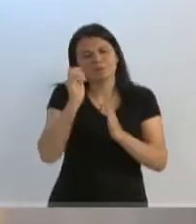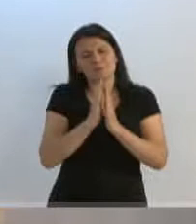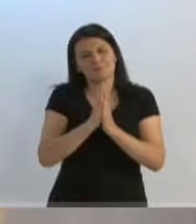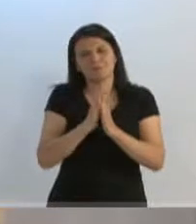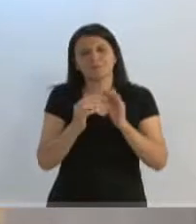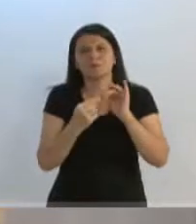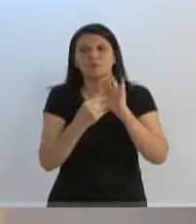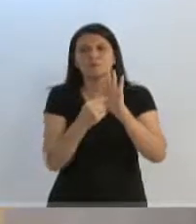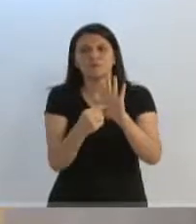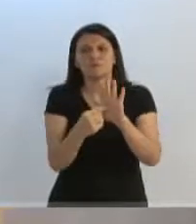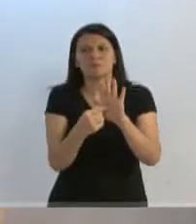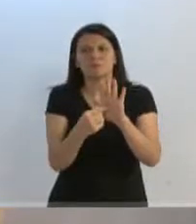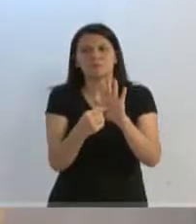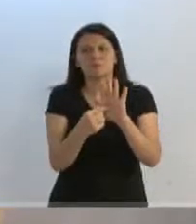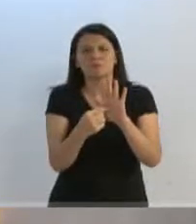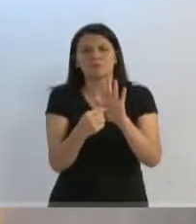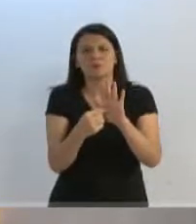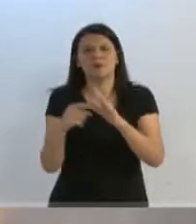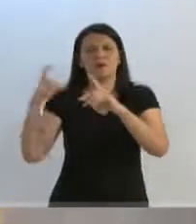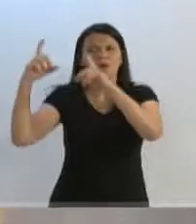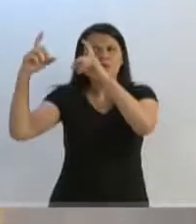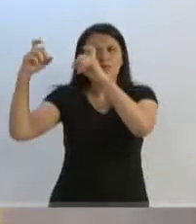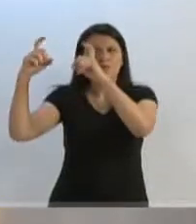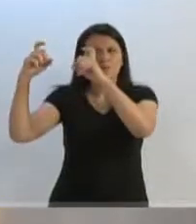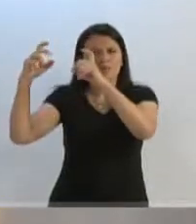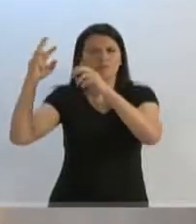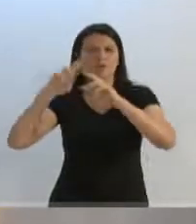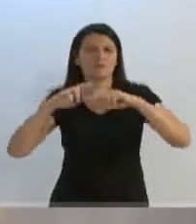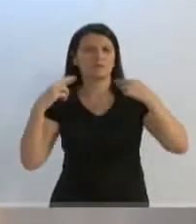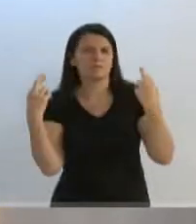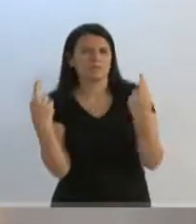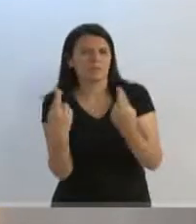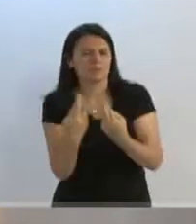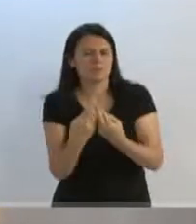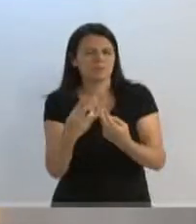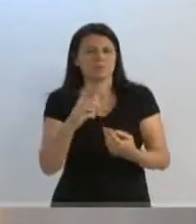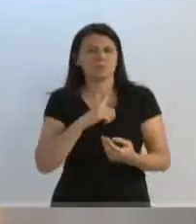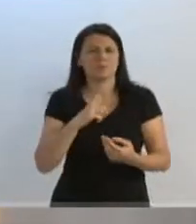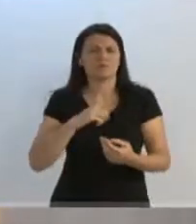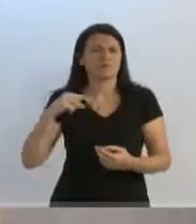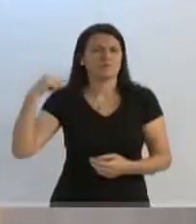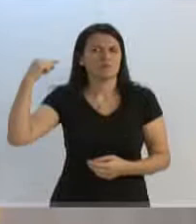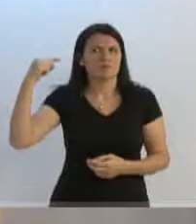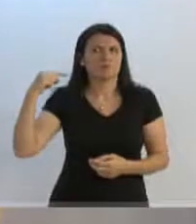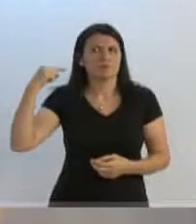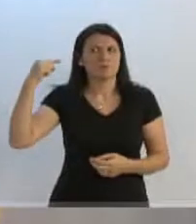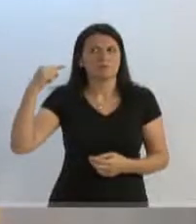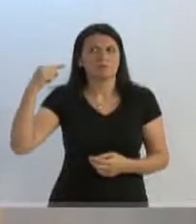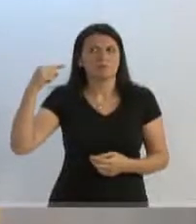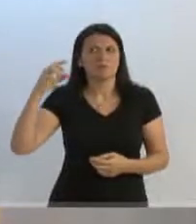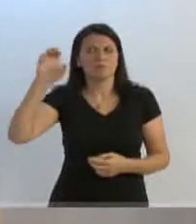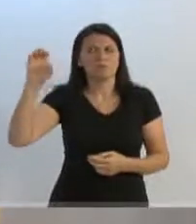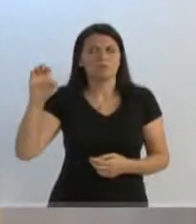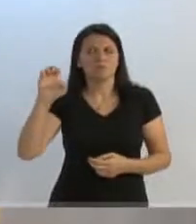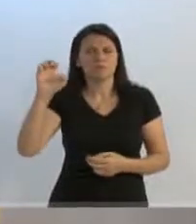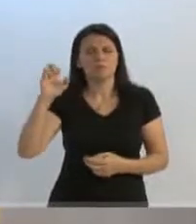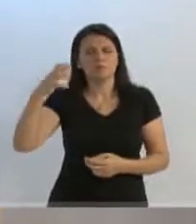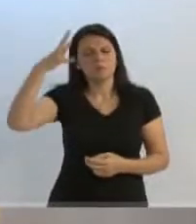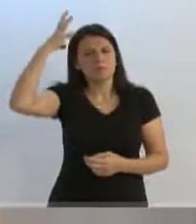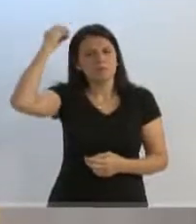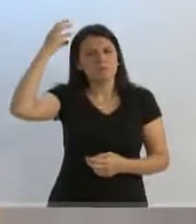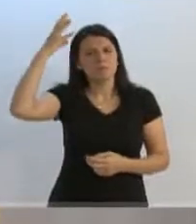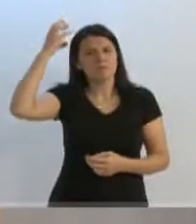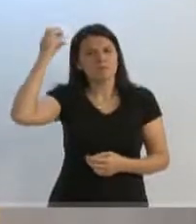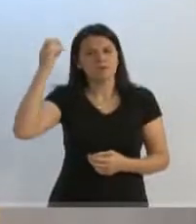para mostrar umas fotos de uma reunião que eu tive com o deputado estadual ismael dos santos